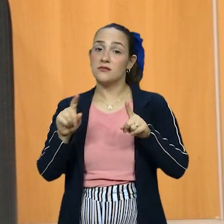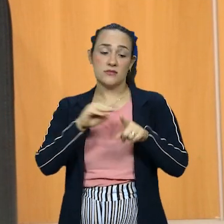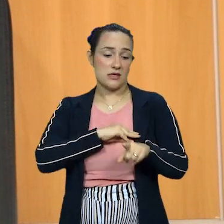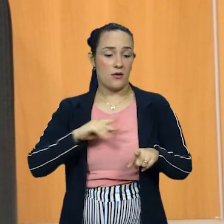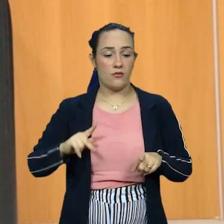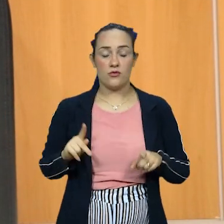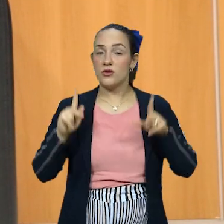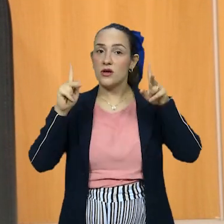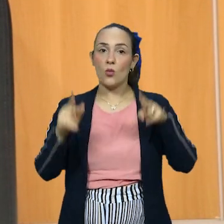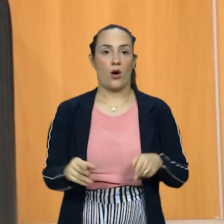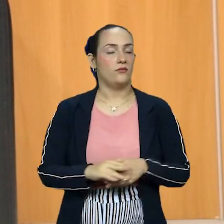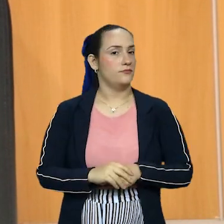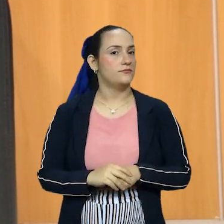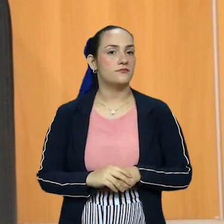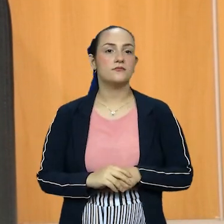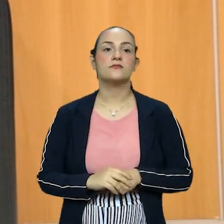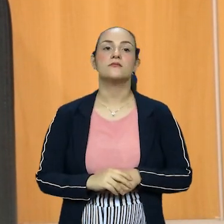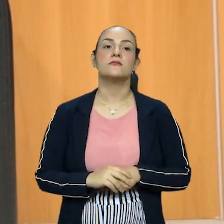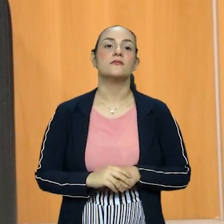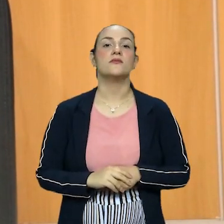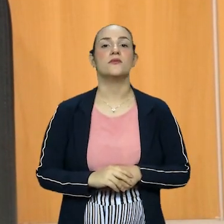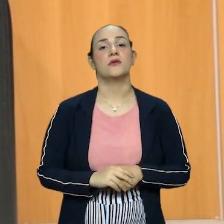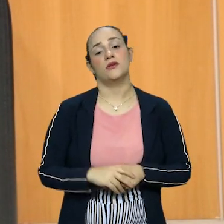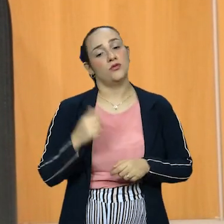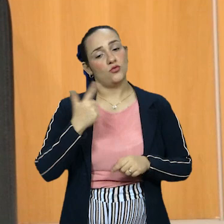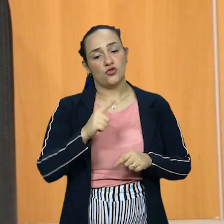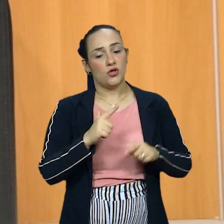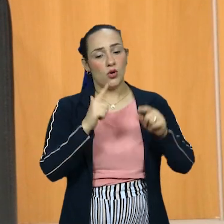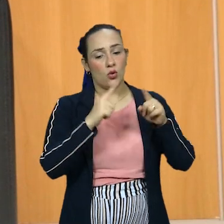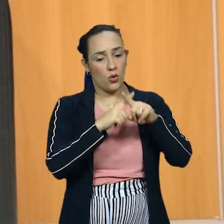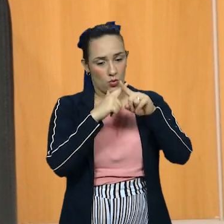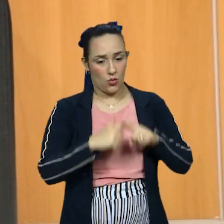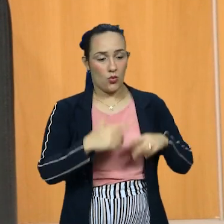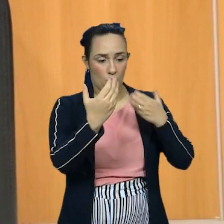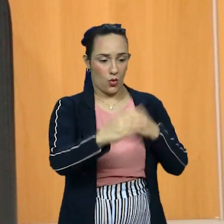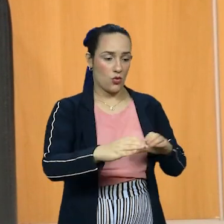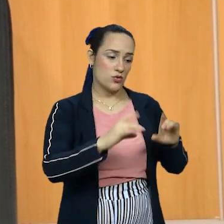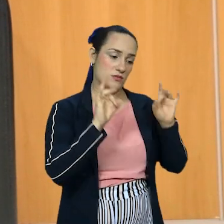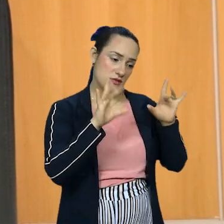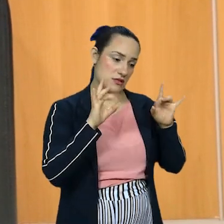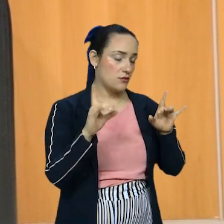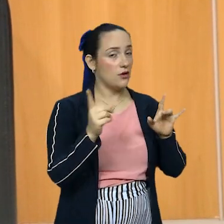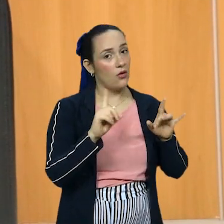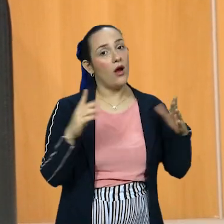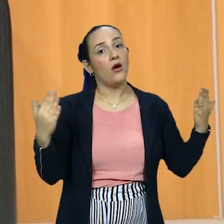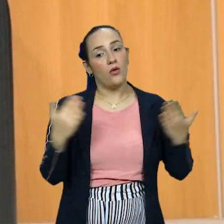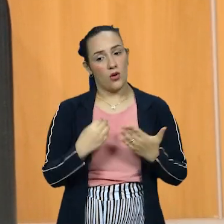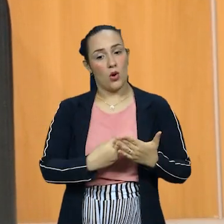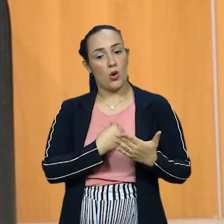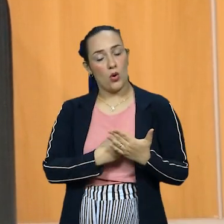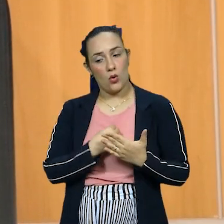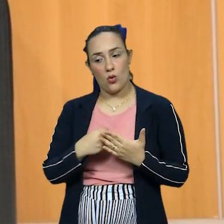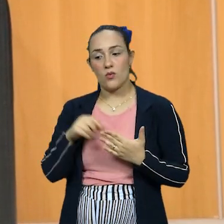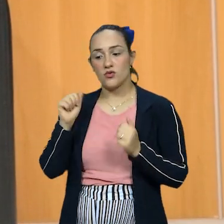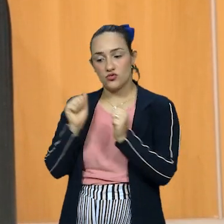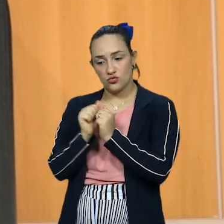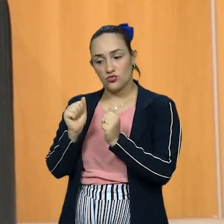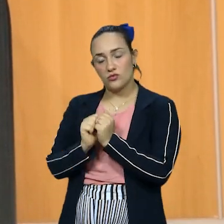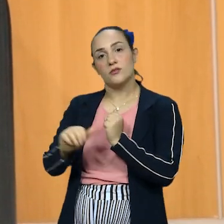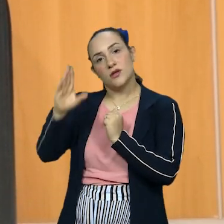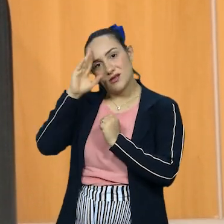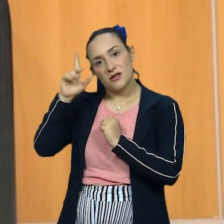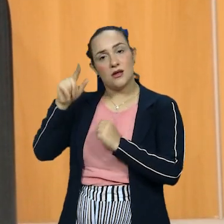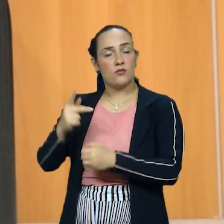Ministério Público sofreu o mesmo processo também. Eles acabaram com o concurso específico e quem ocupa o Ministério Público junto à